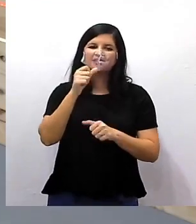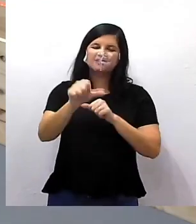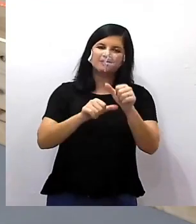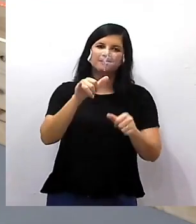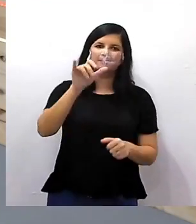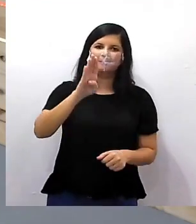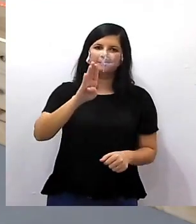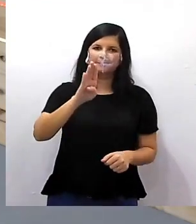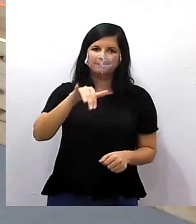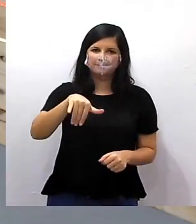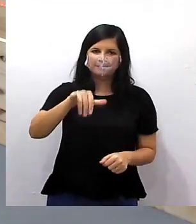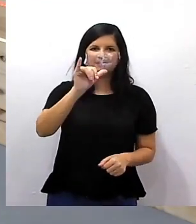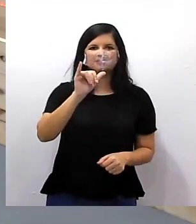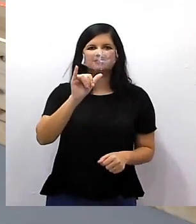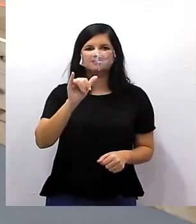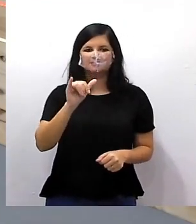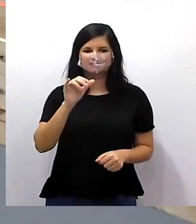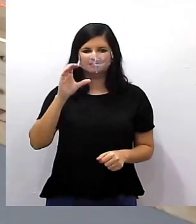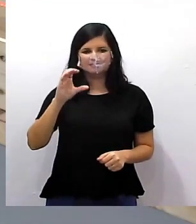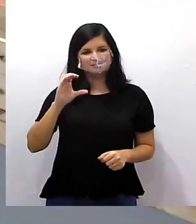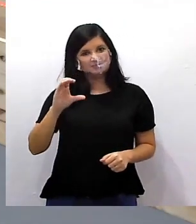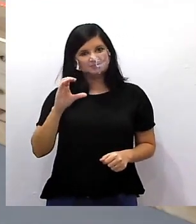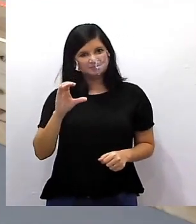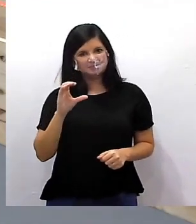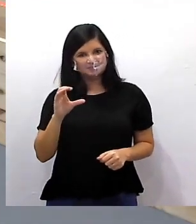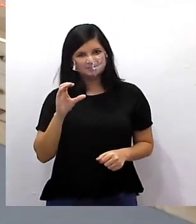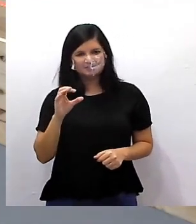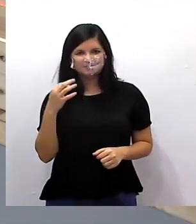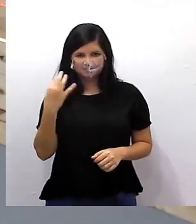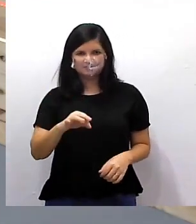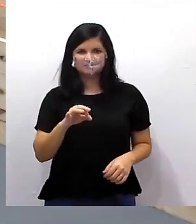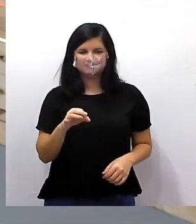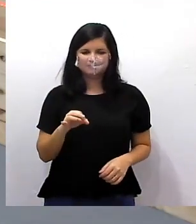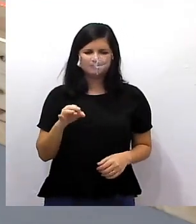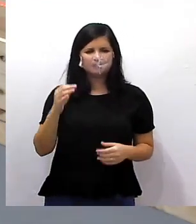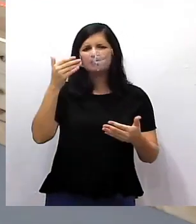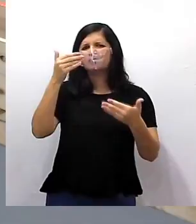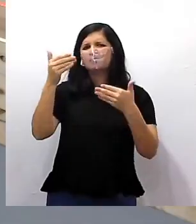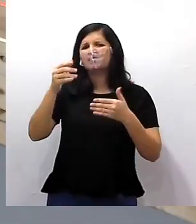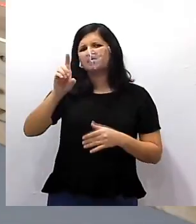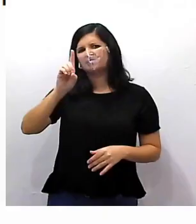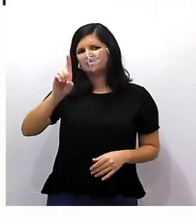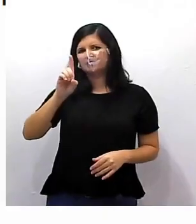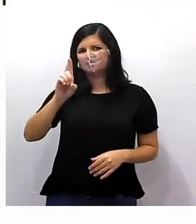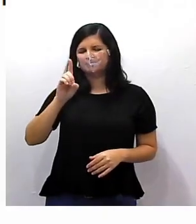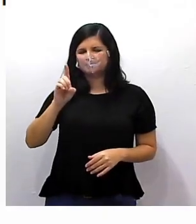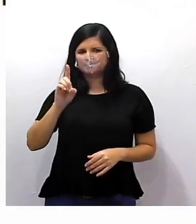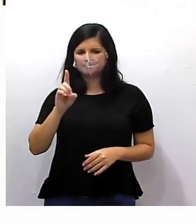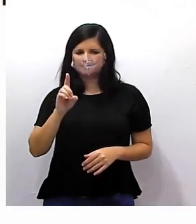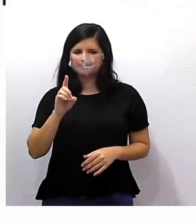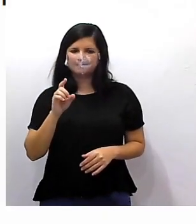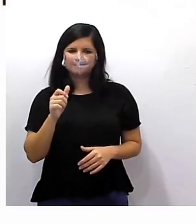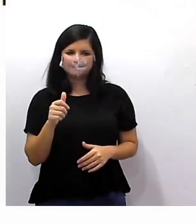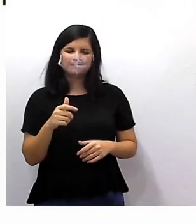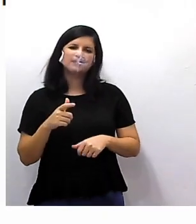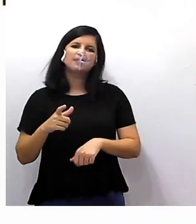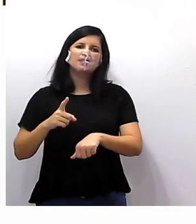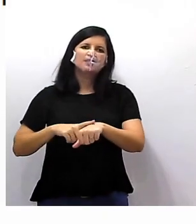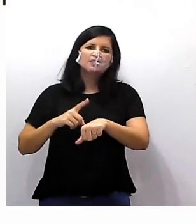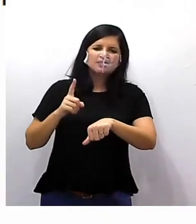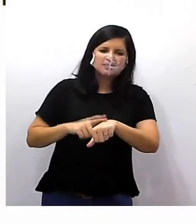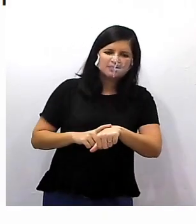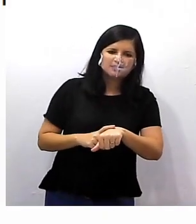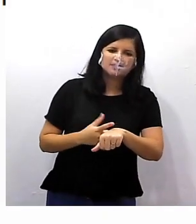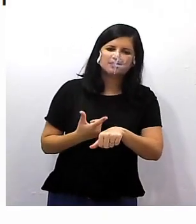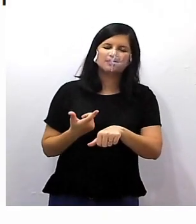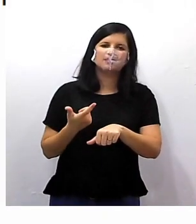letra C, o agente da passiva foi introduzido de forma correta. Vamos analisar a letra D, voltando para a tua tela. A gente tem lá, ó. In its time,